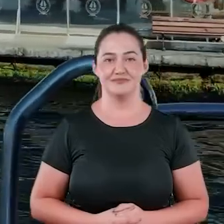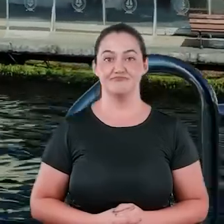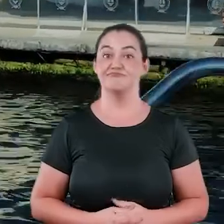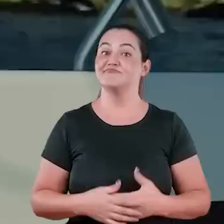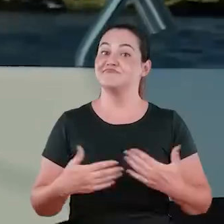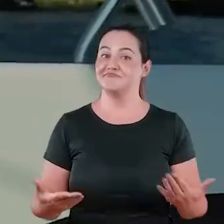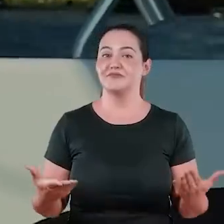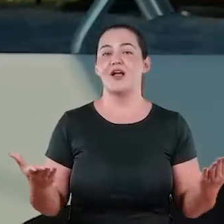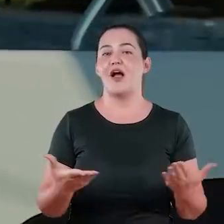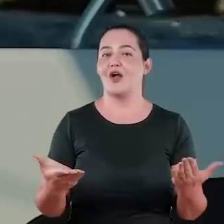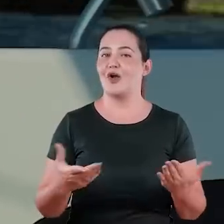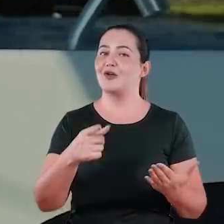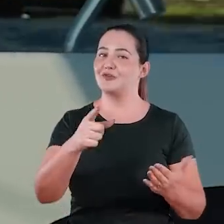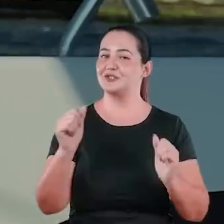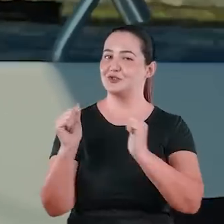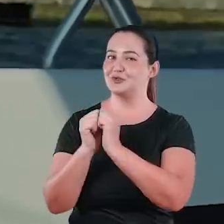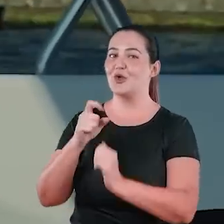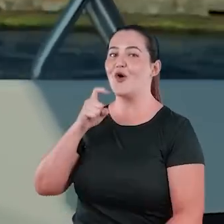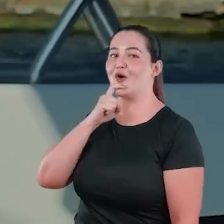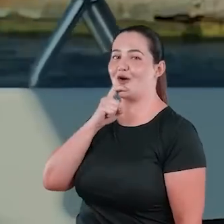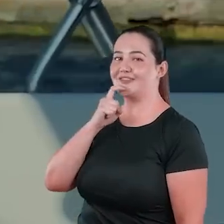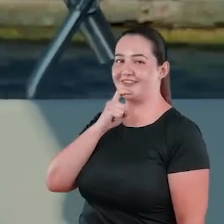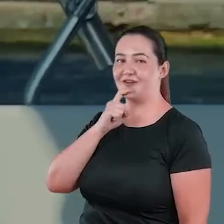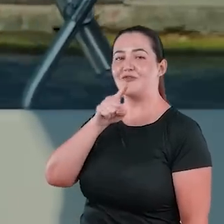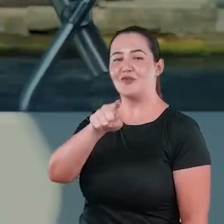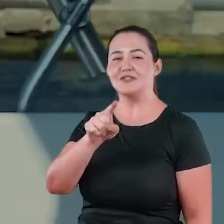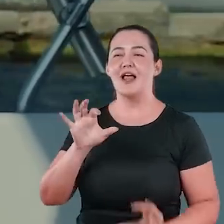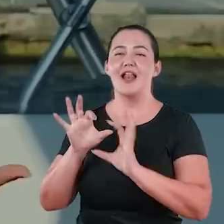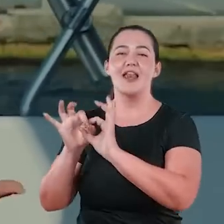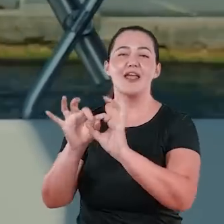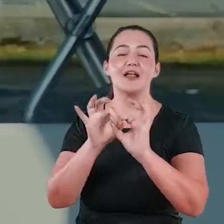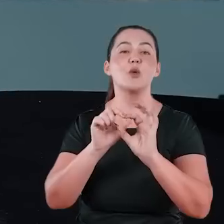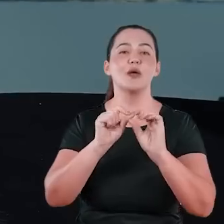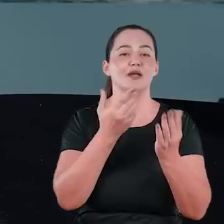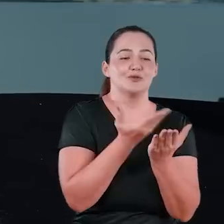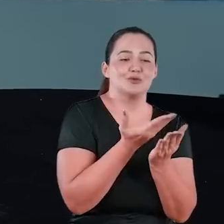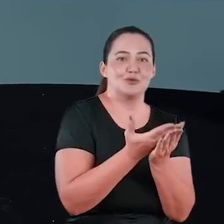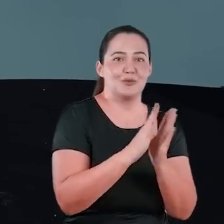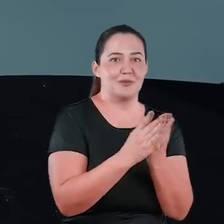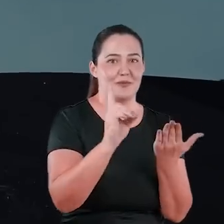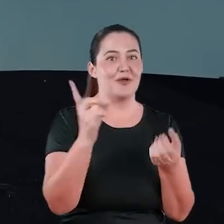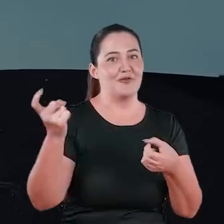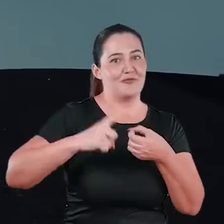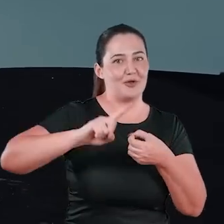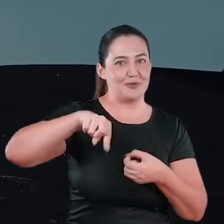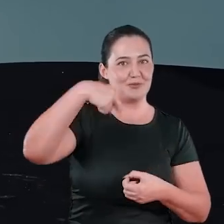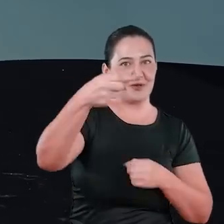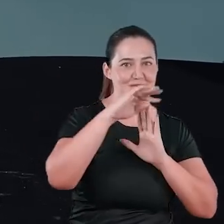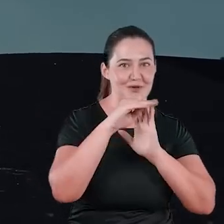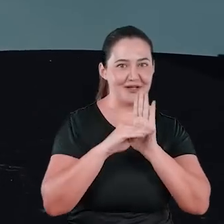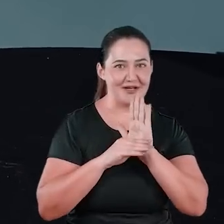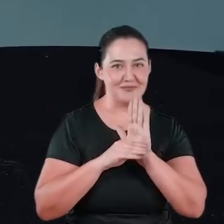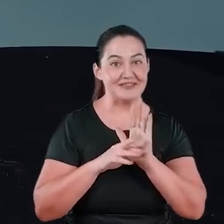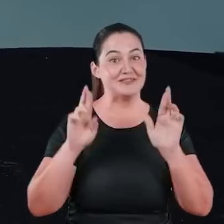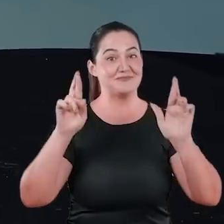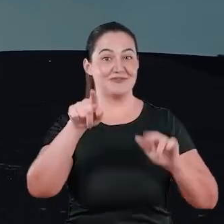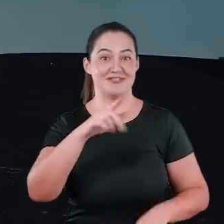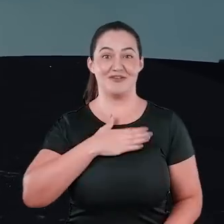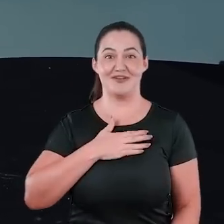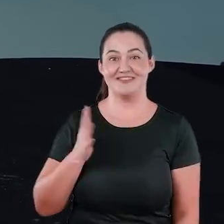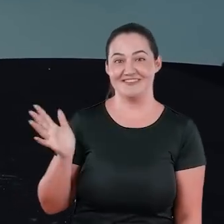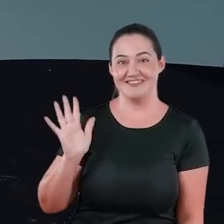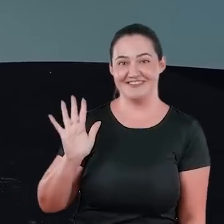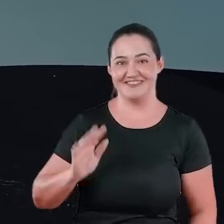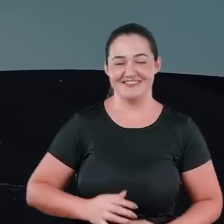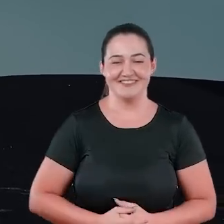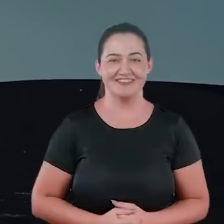Bom, agora eu vou deixar vocês com o Rodrigo, ligando toda essa região com a Bíblia, e eu volto no próximo episódio. Espero que vocês gostem.